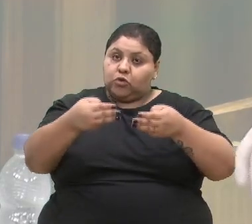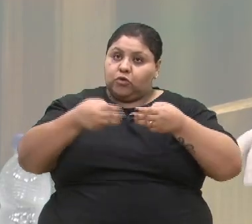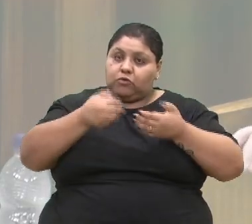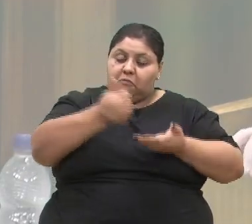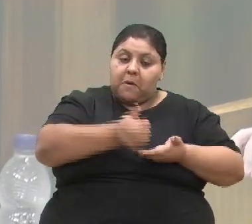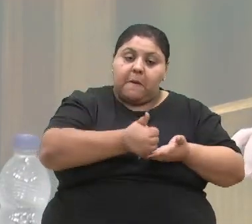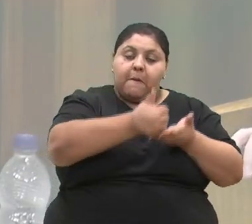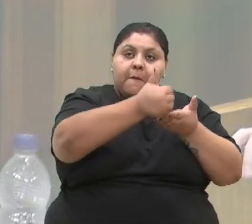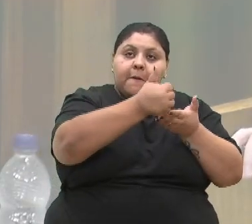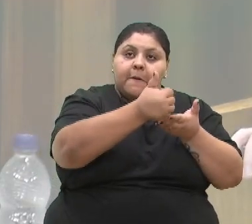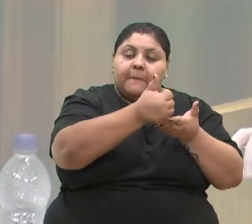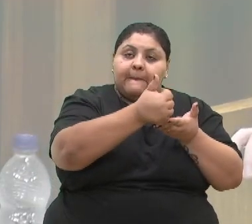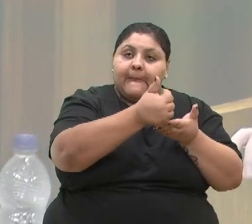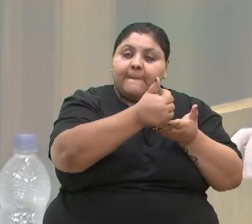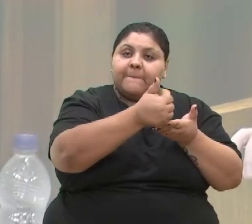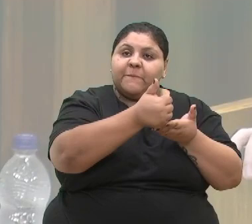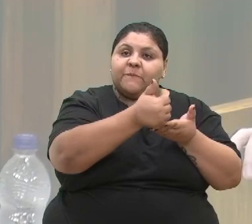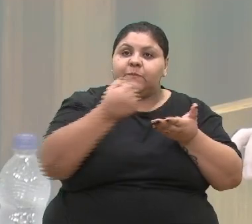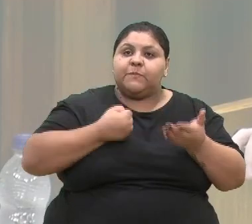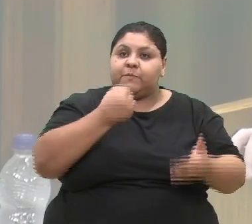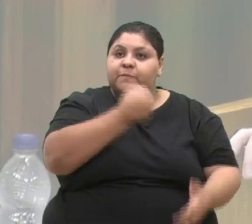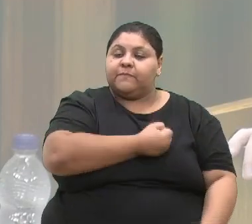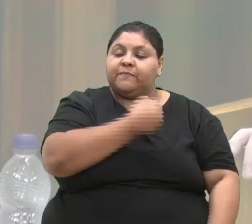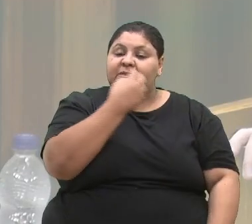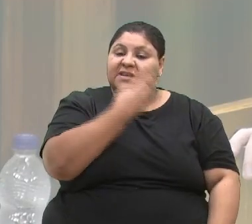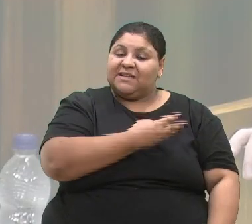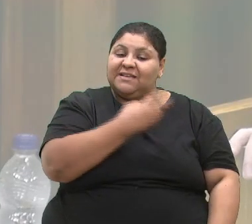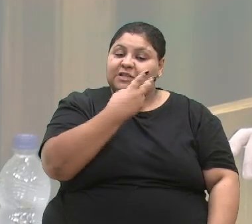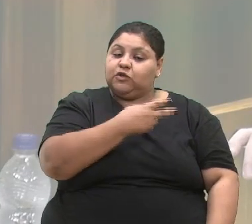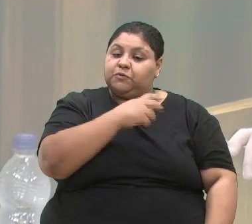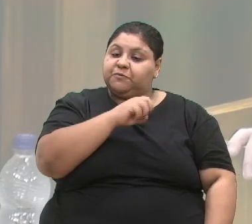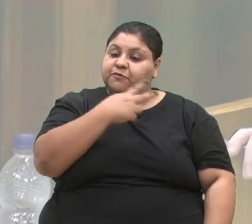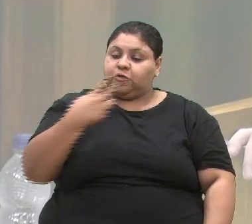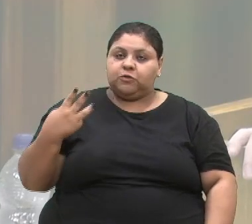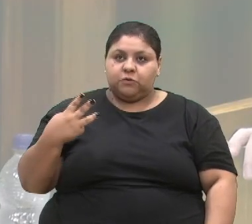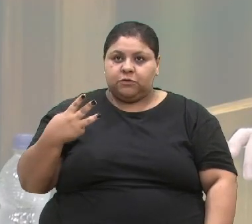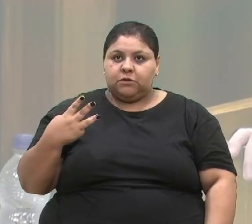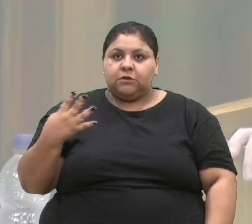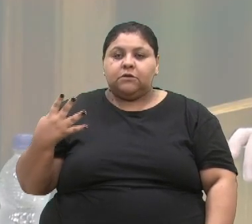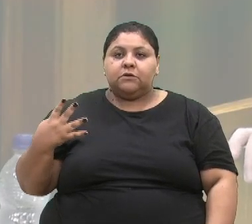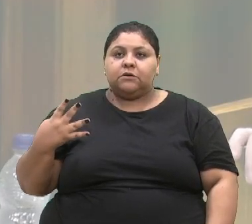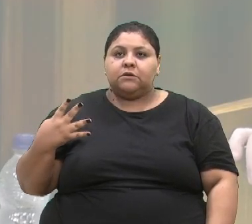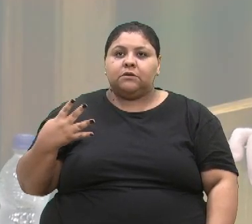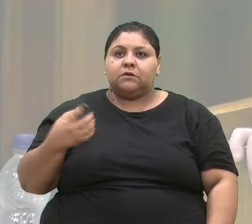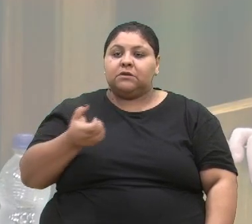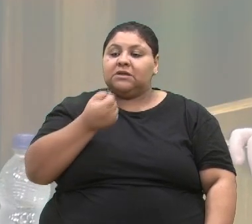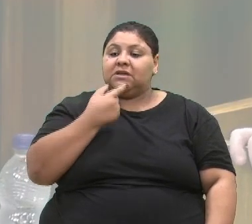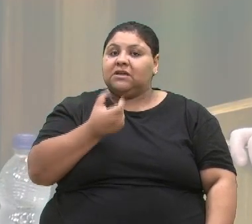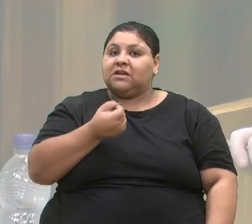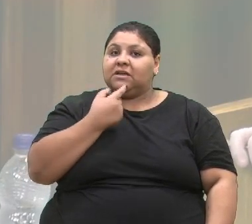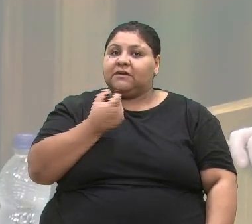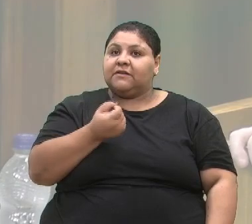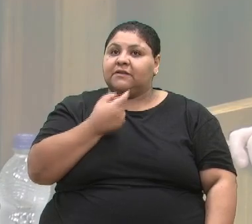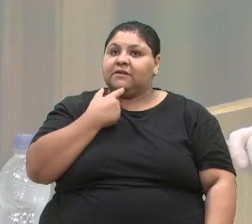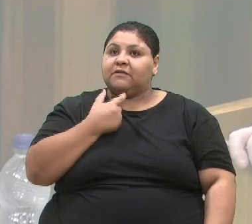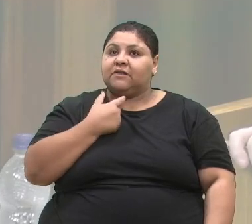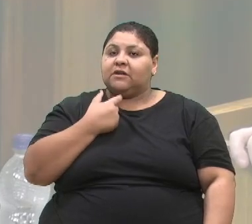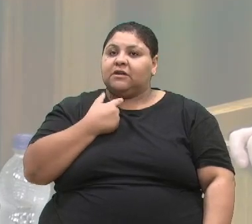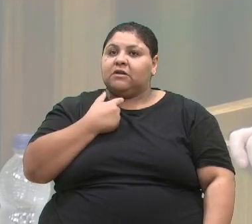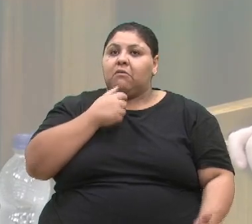apoio número 3 de 2024, referente ao medicamento que estava para ser